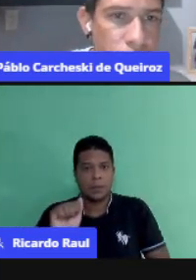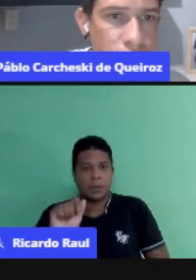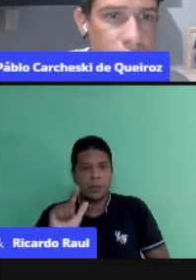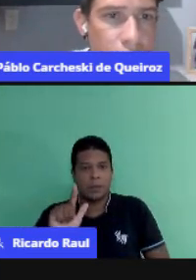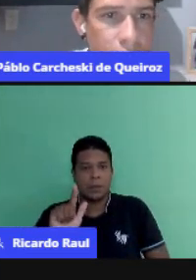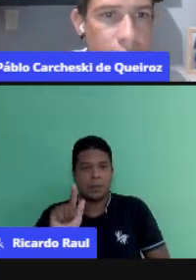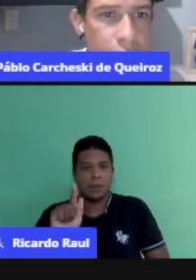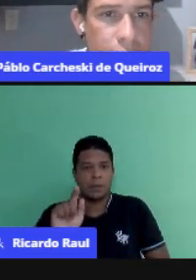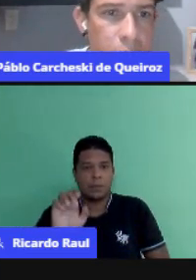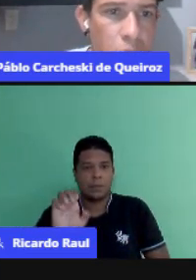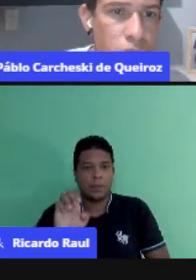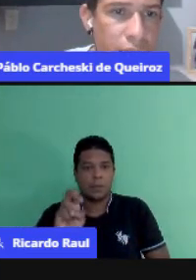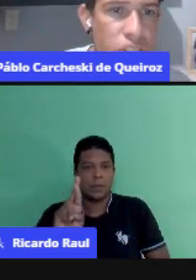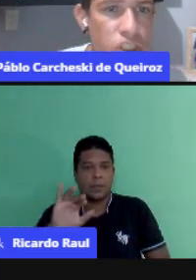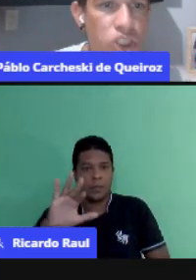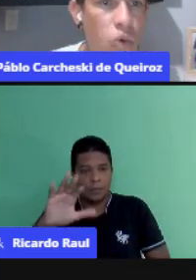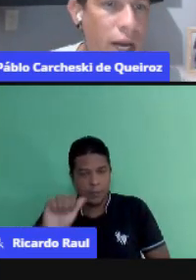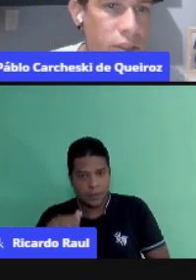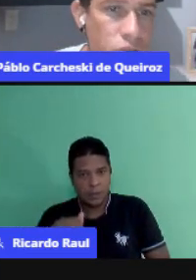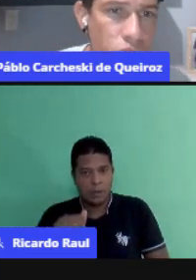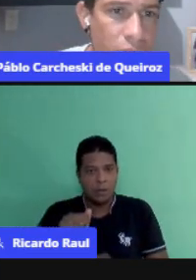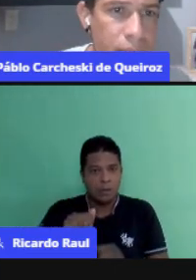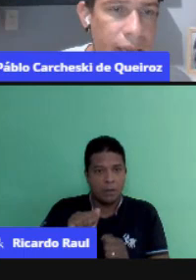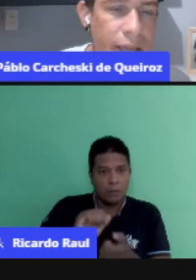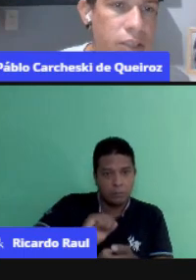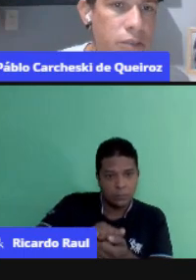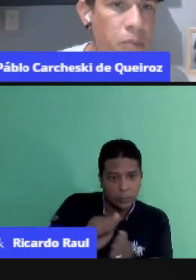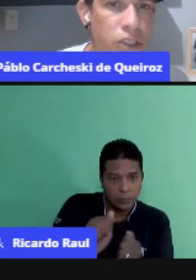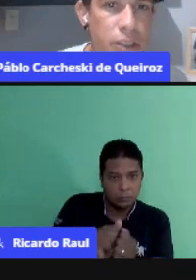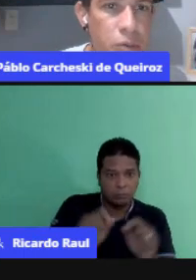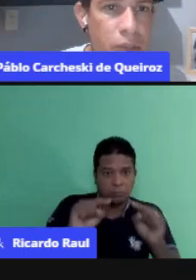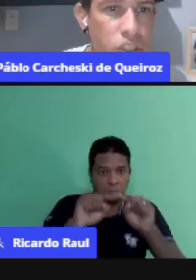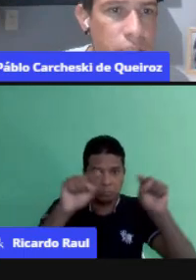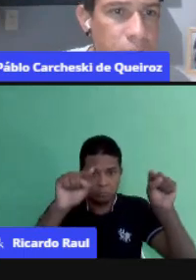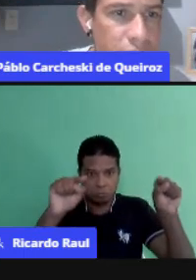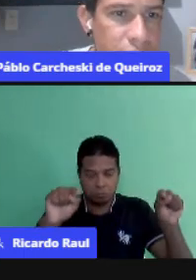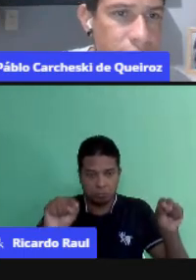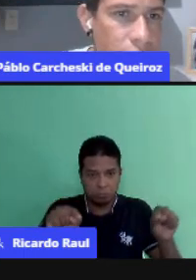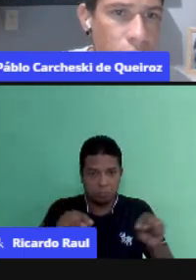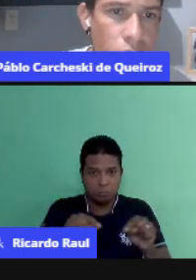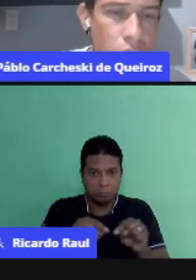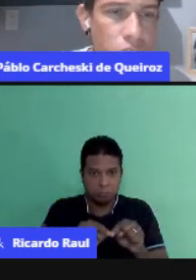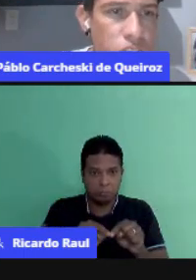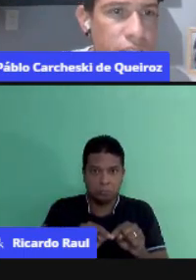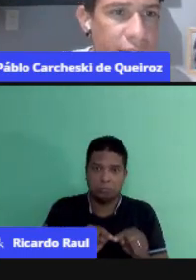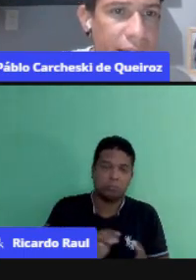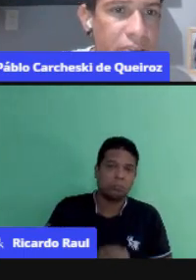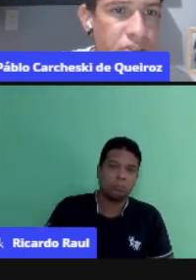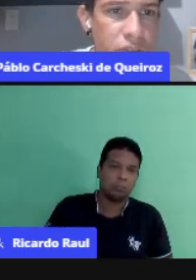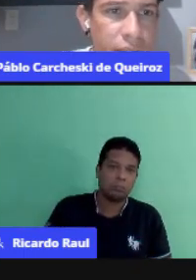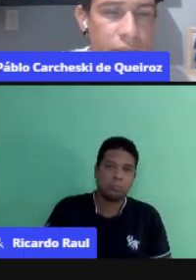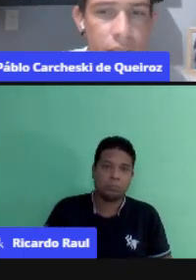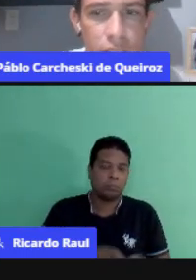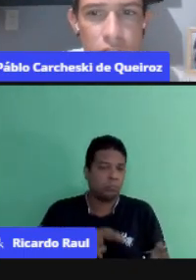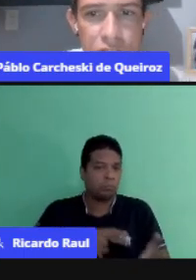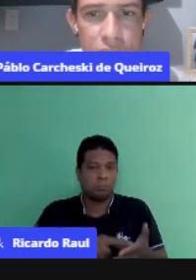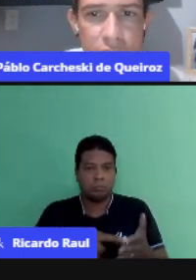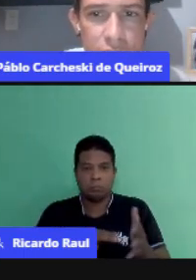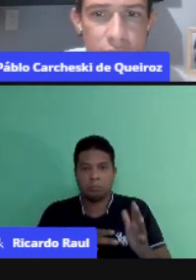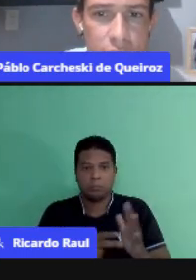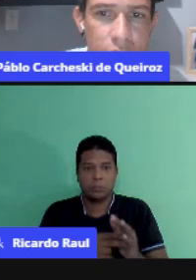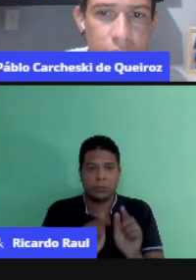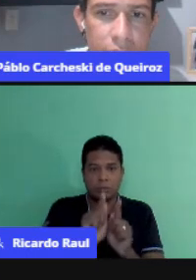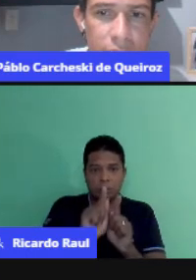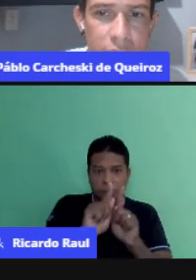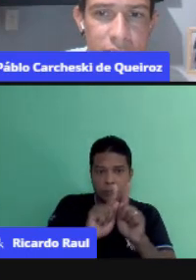meio de montagem de quadros ou tabelas, pode ser por meio de interpretação de gráficos, né? Então,